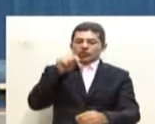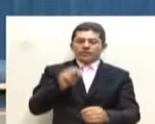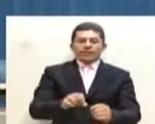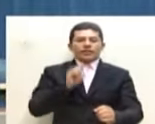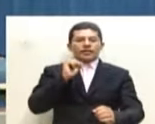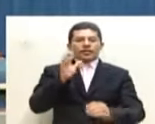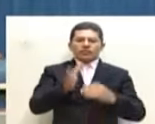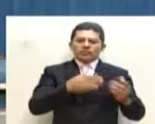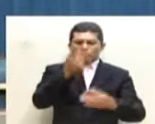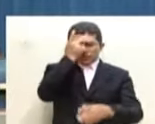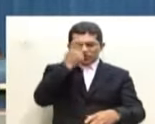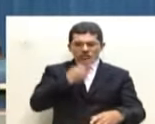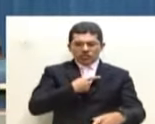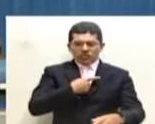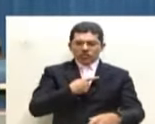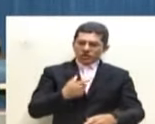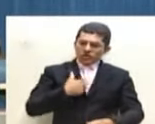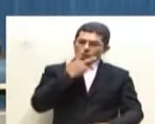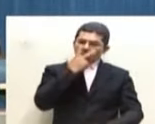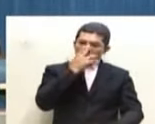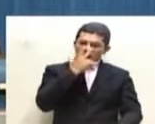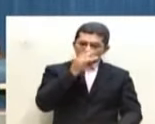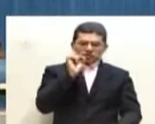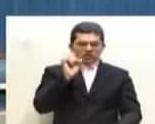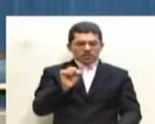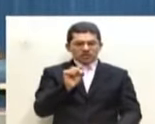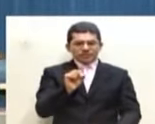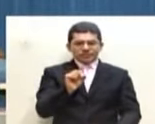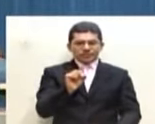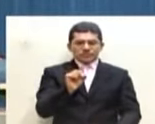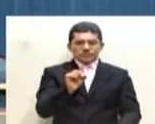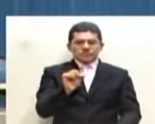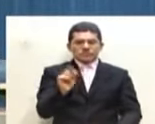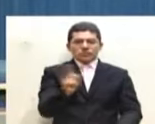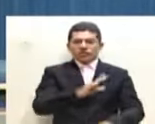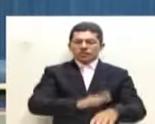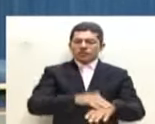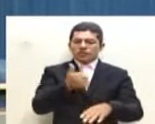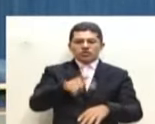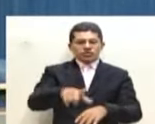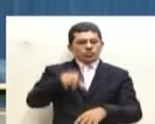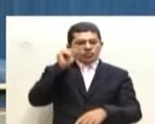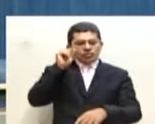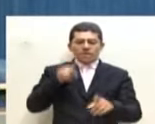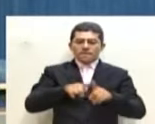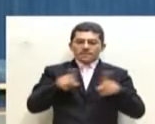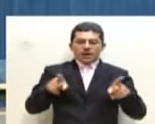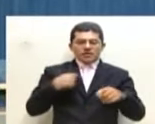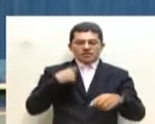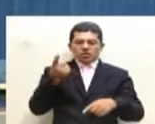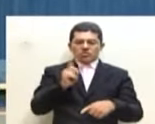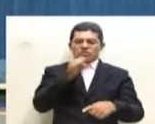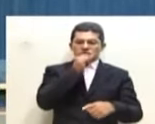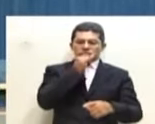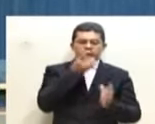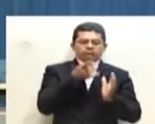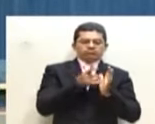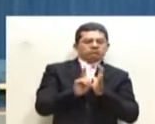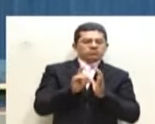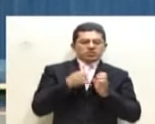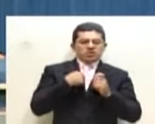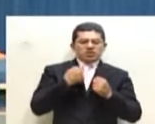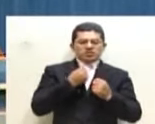alguém pessoalmente, ache que essa não são as melhores escolhas, eu não sou daqueles de